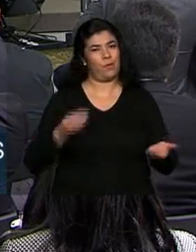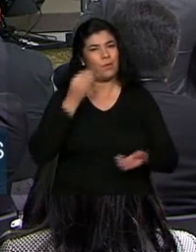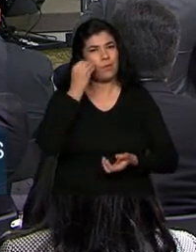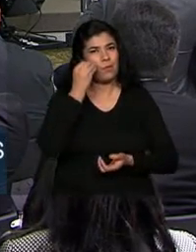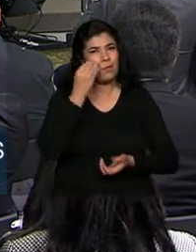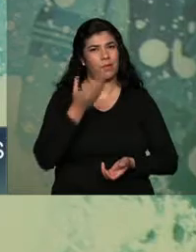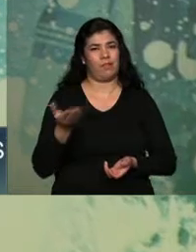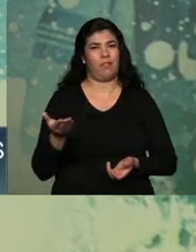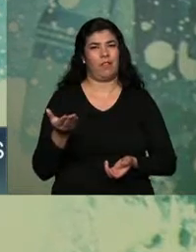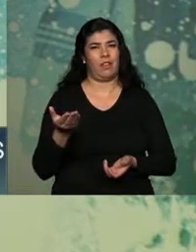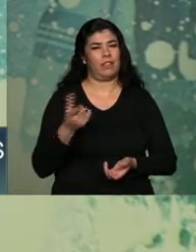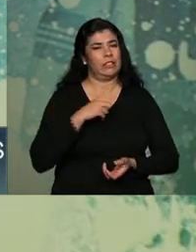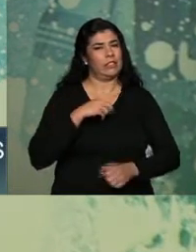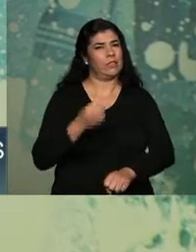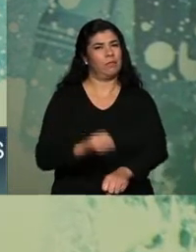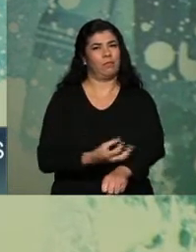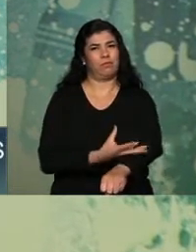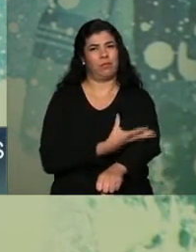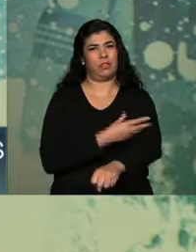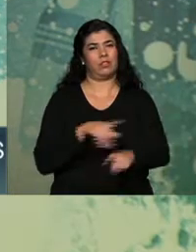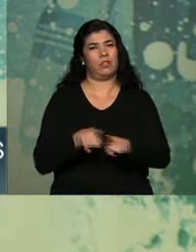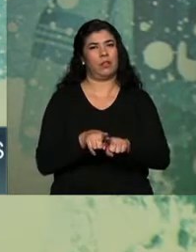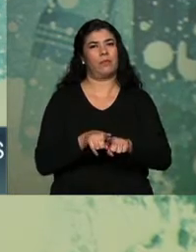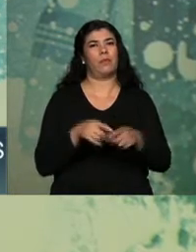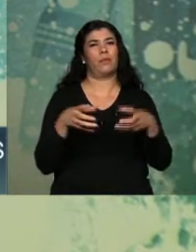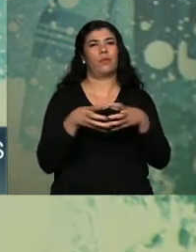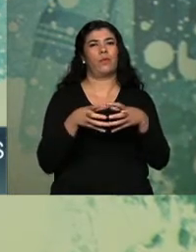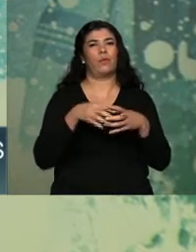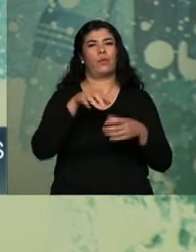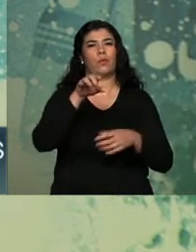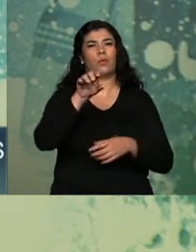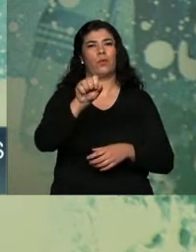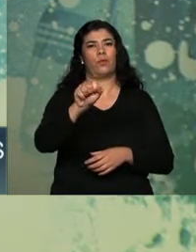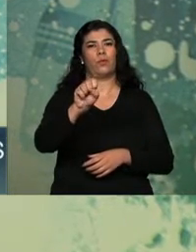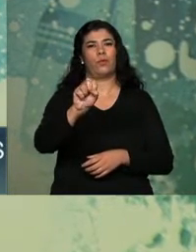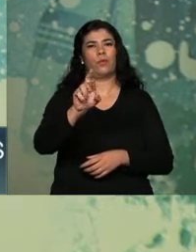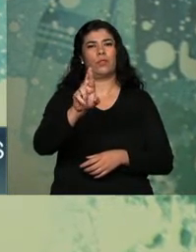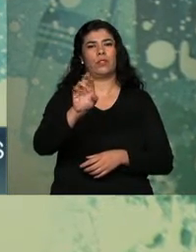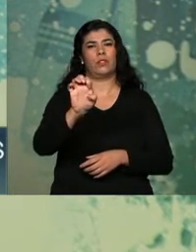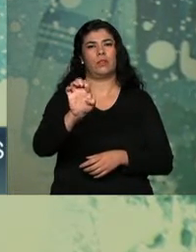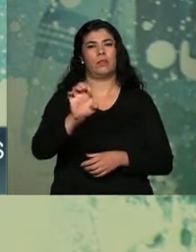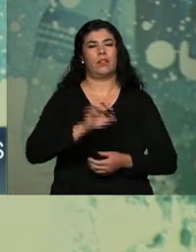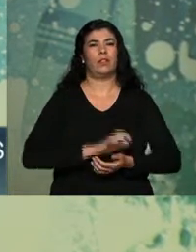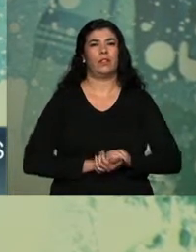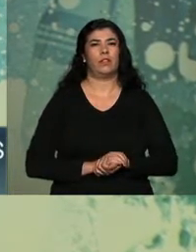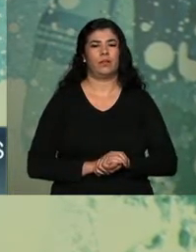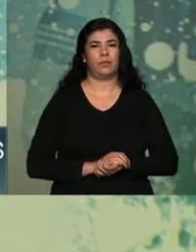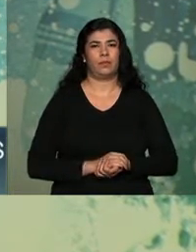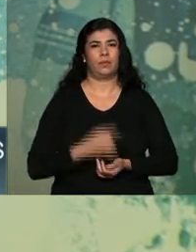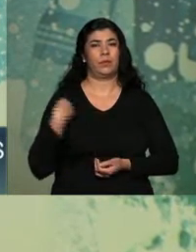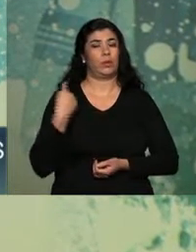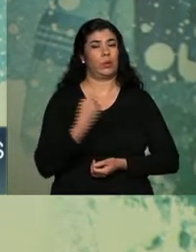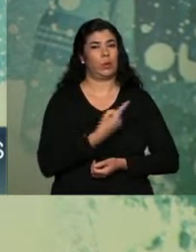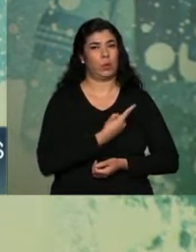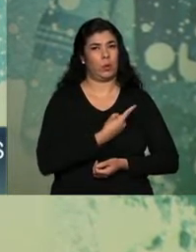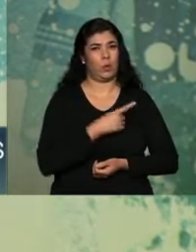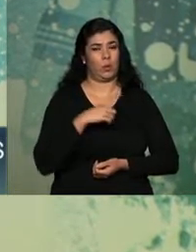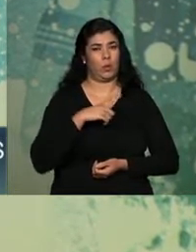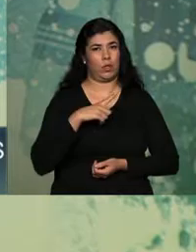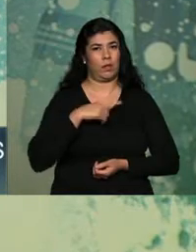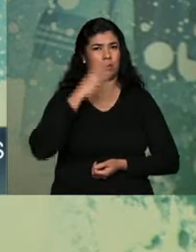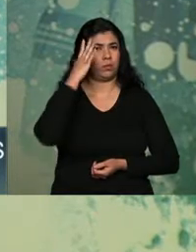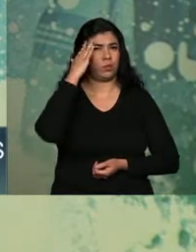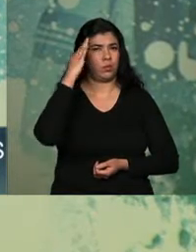muita emoção para o SEBRAE. Eu costumo dizer que muitas vezes a gente sonha e